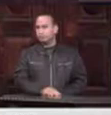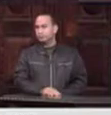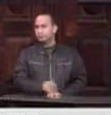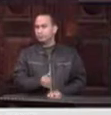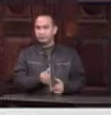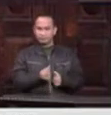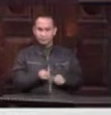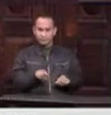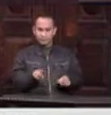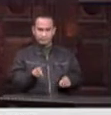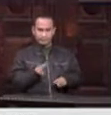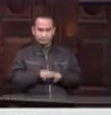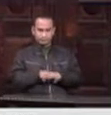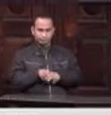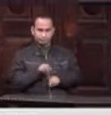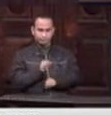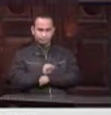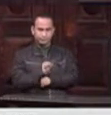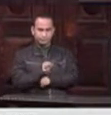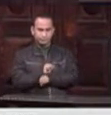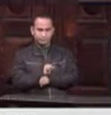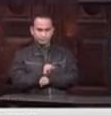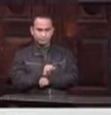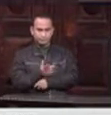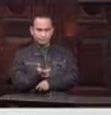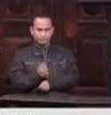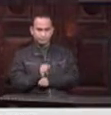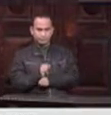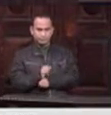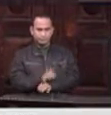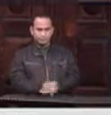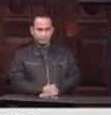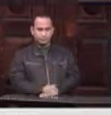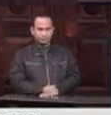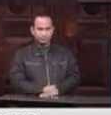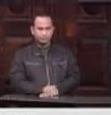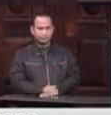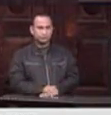fique aqui agora me esperando e me aguardando, né?